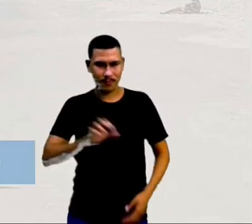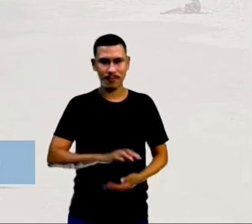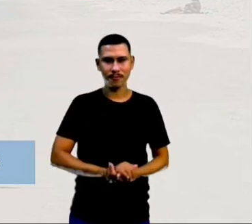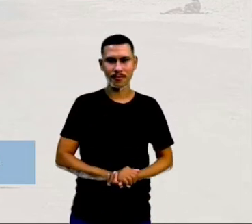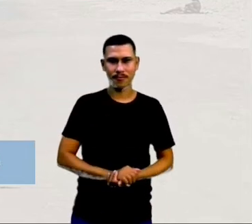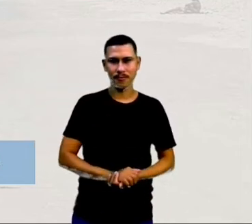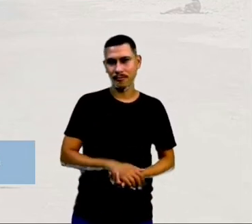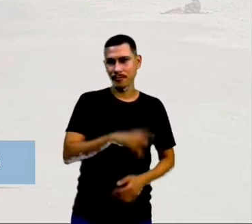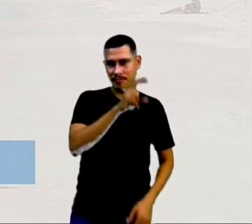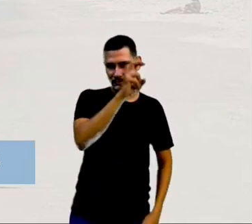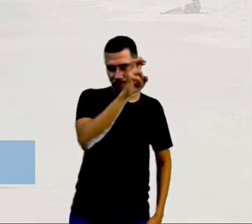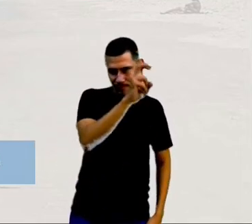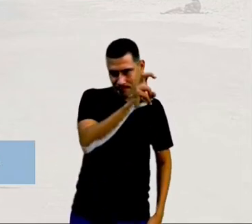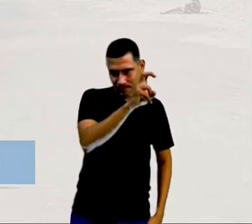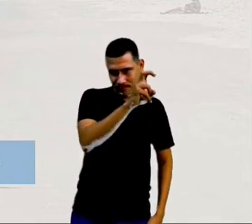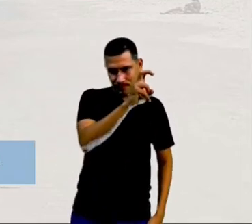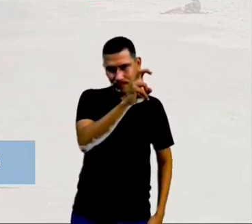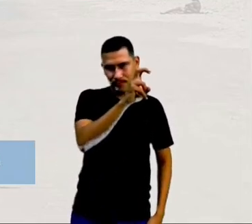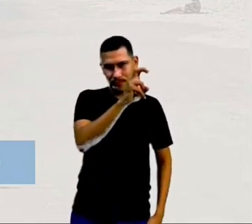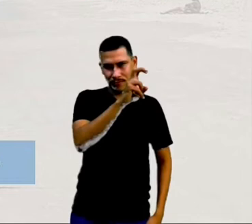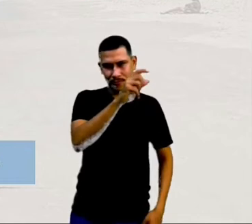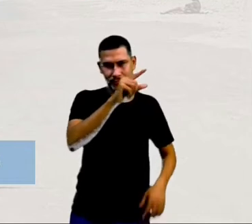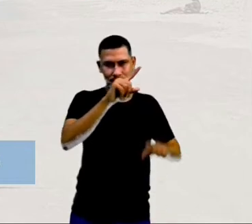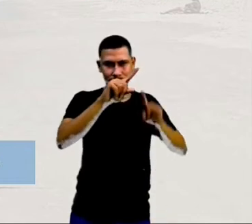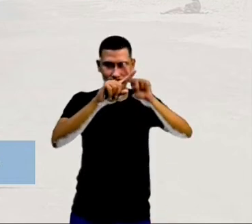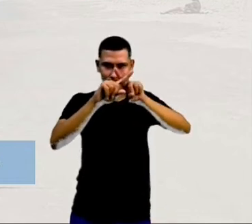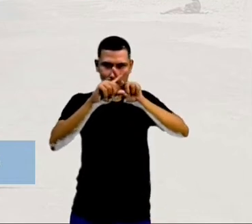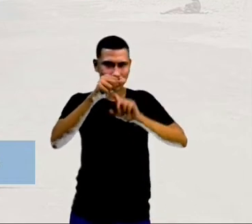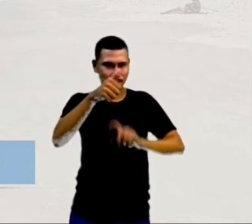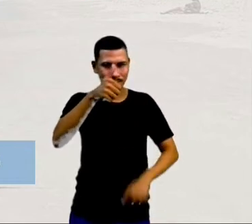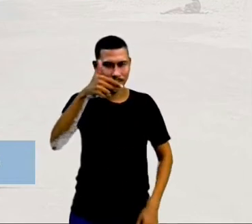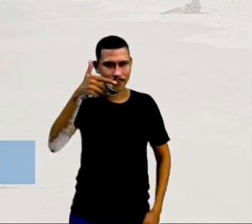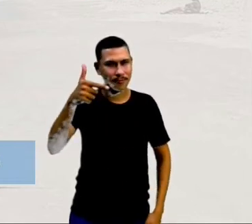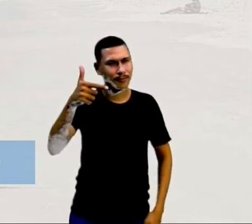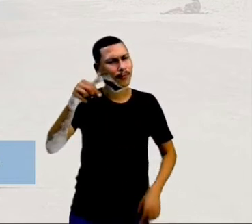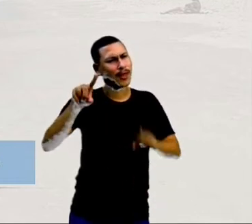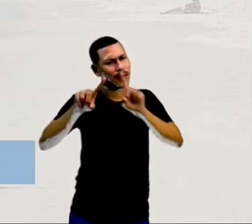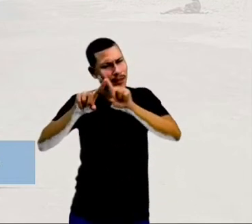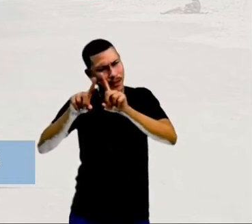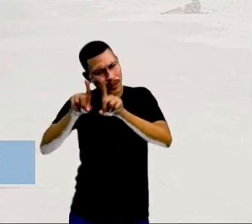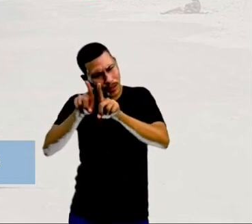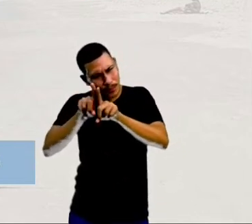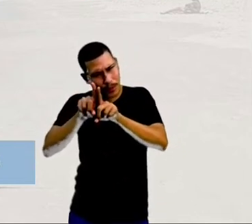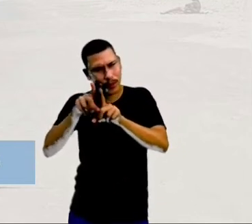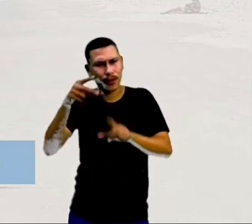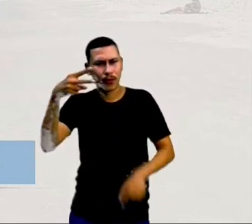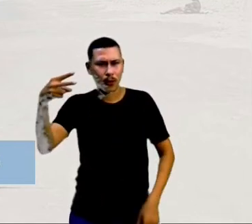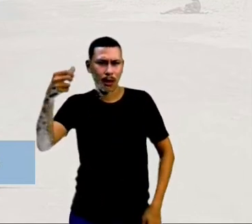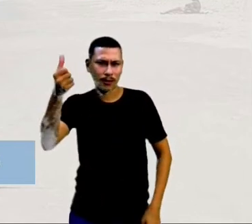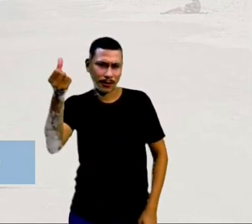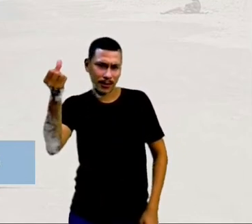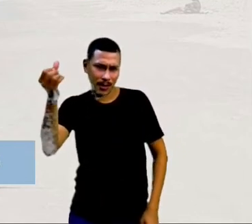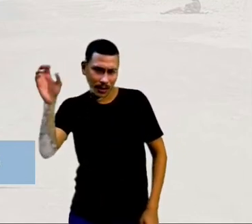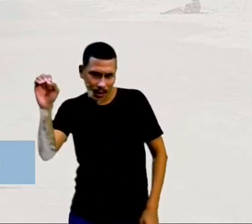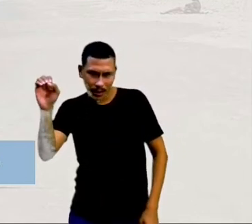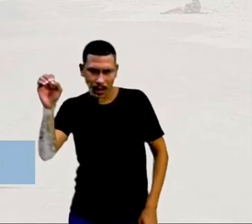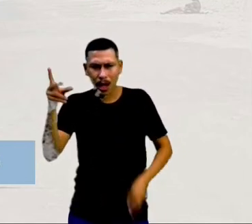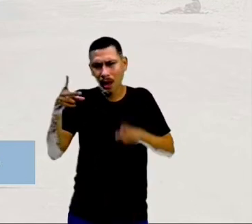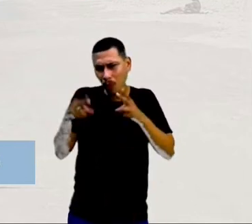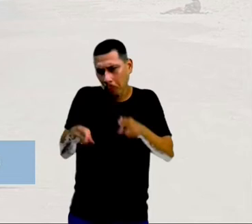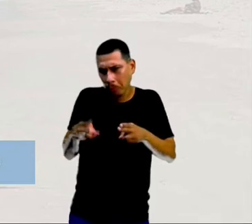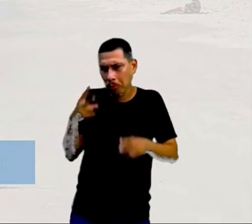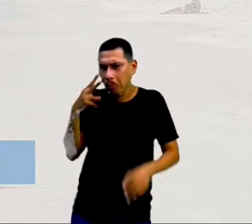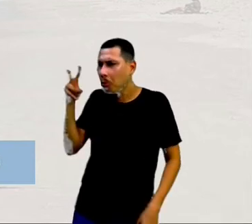E 5 aqui vezes 12 também vai dar 60. É exatamente o que está escrito aqui do